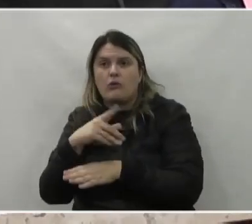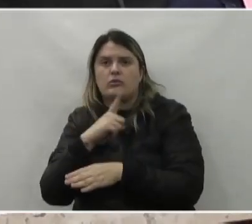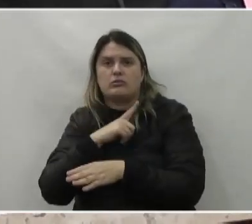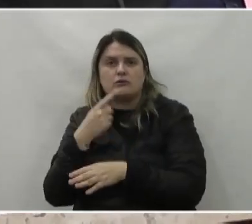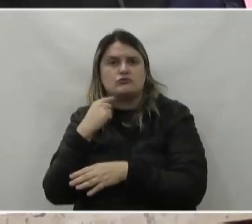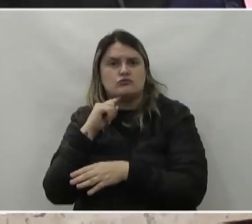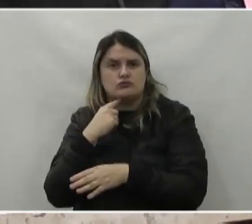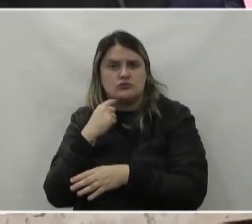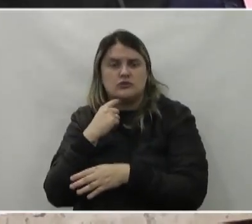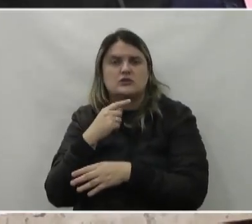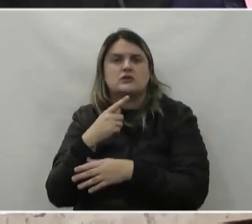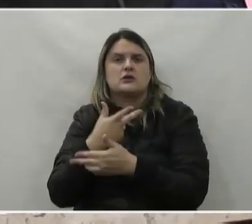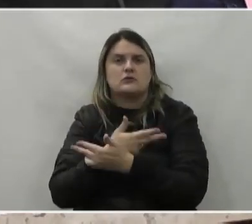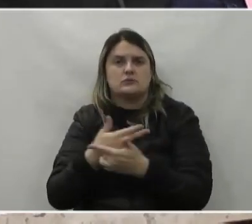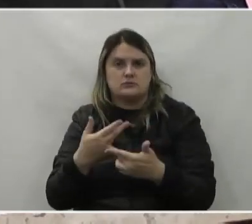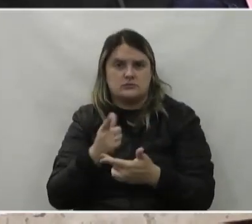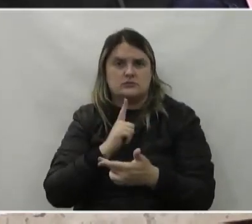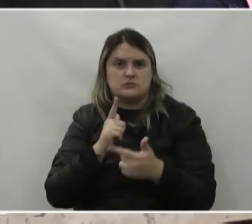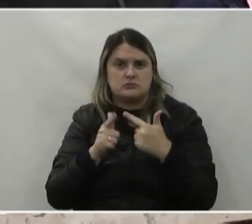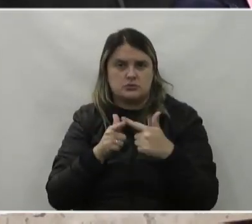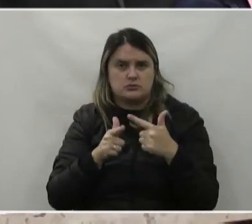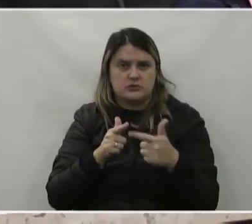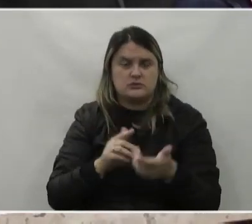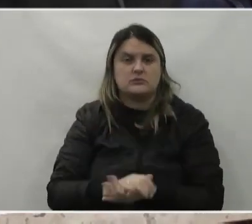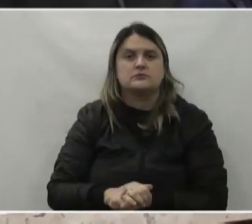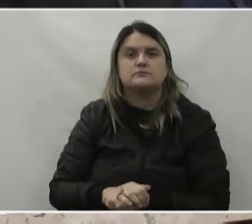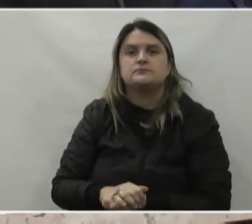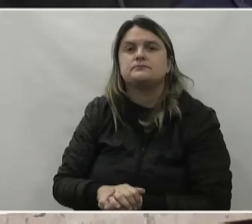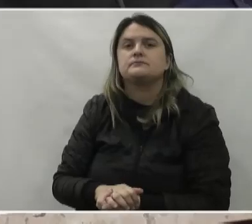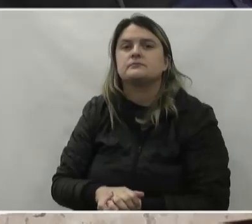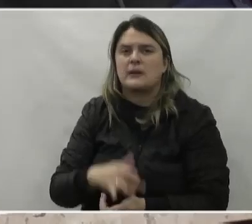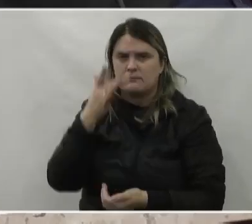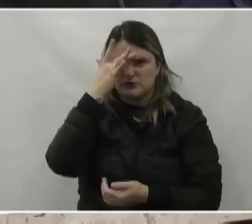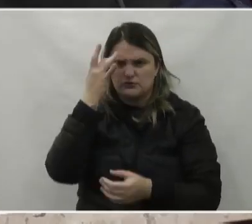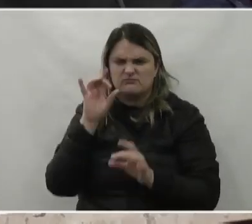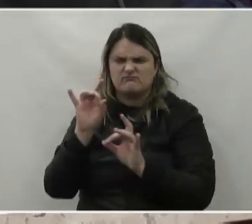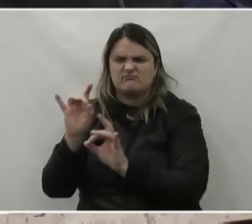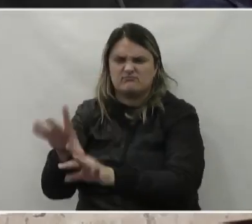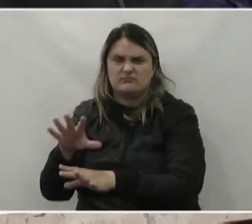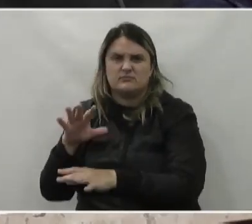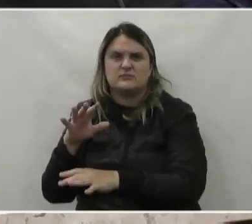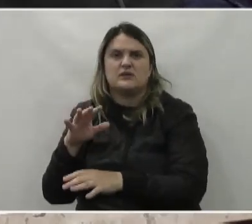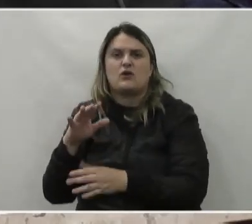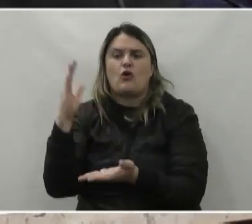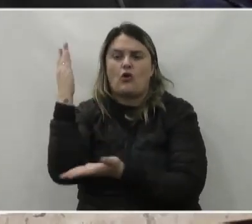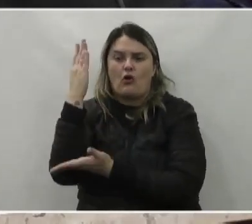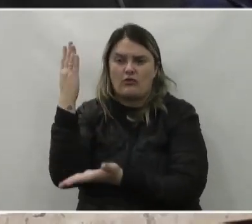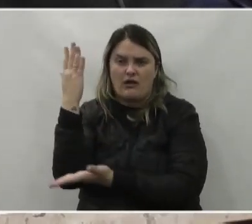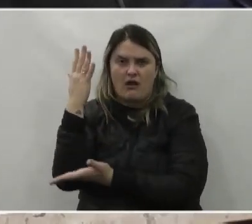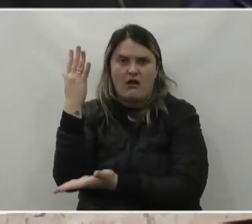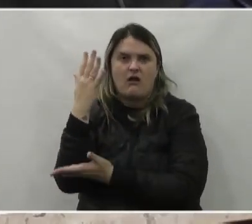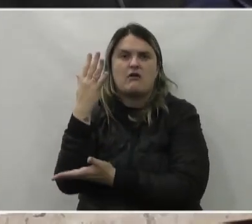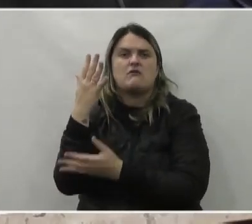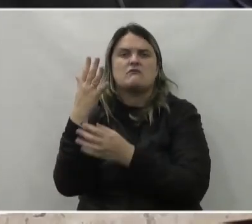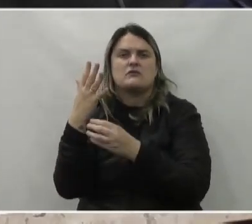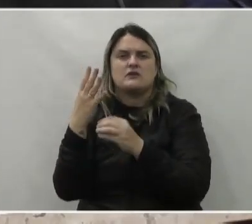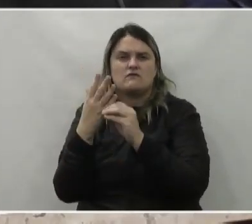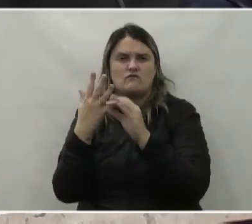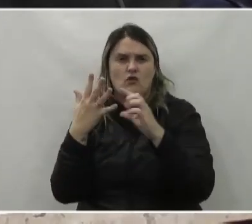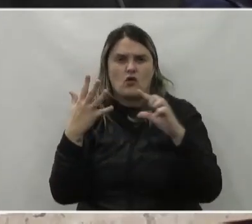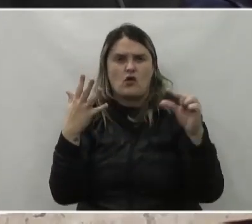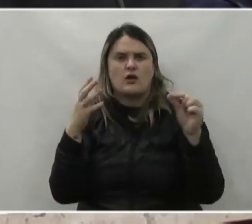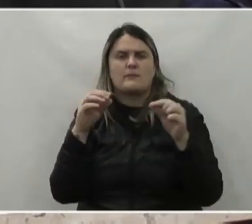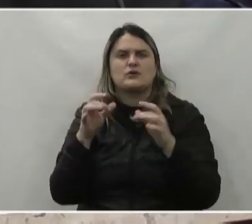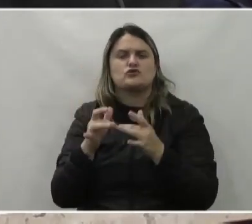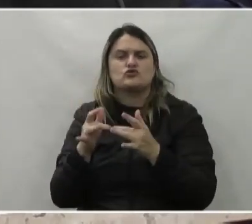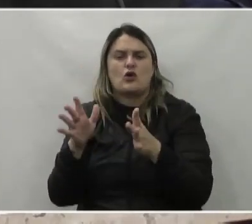assim, é uma das maiores reclamações que eu tenho dos entulhos, não só de árvores, de galhos, né? Mas de